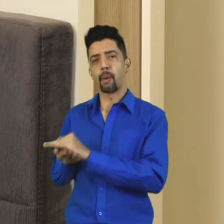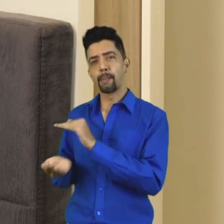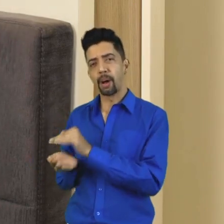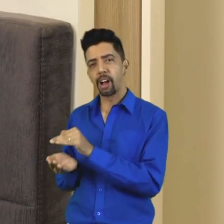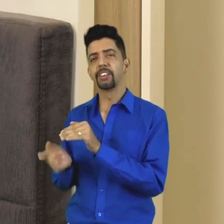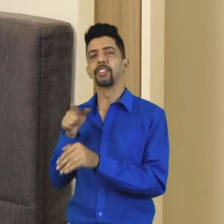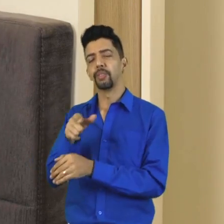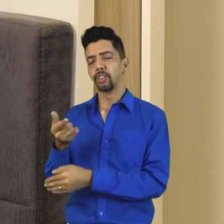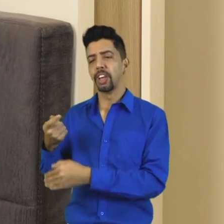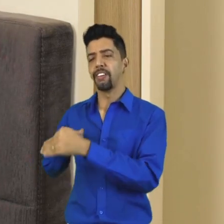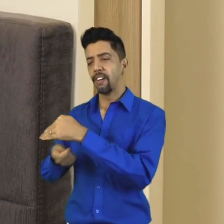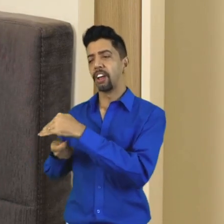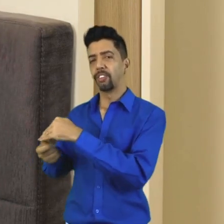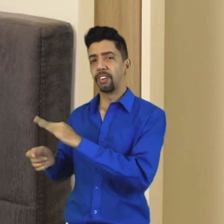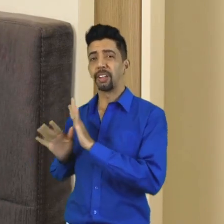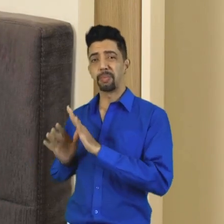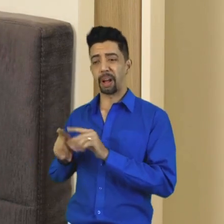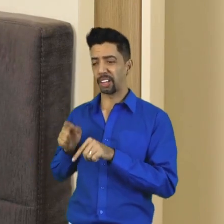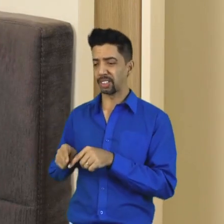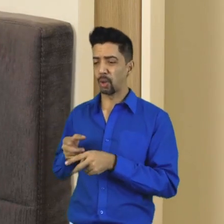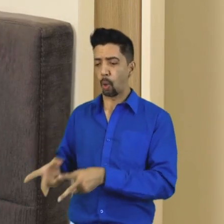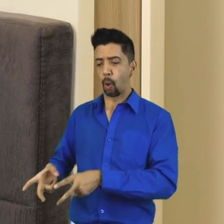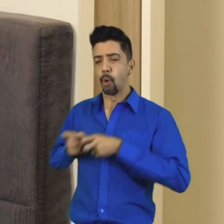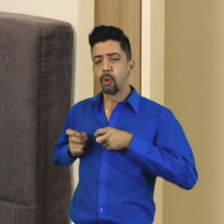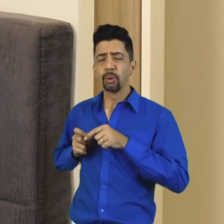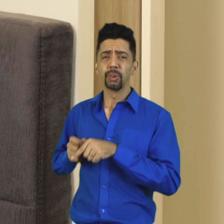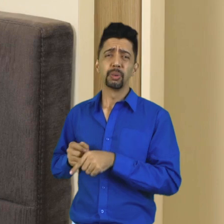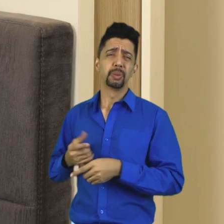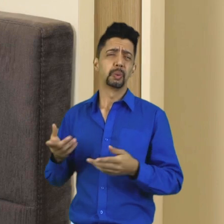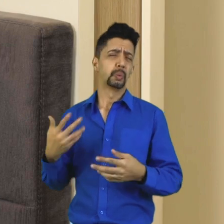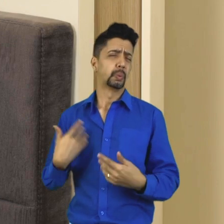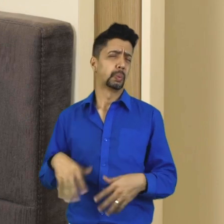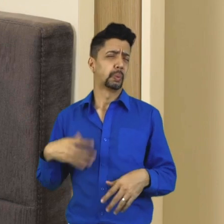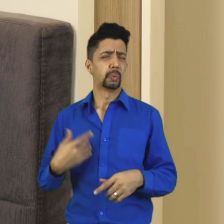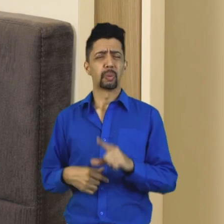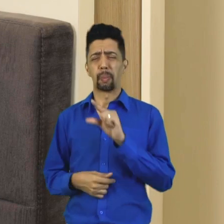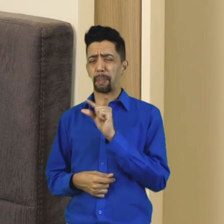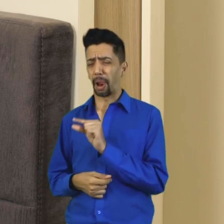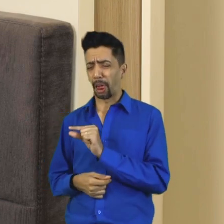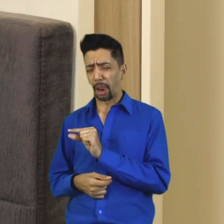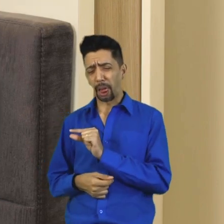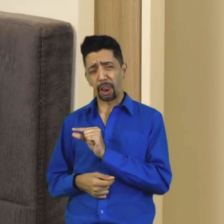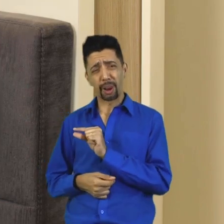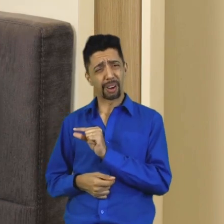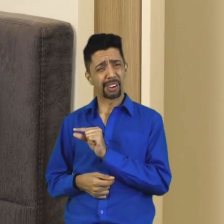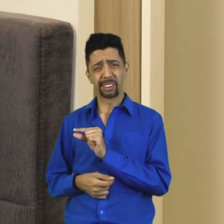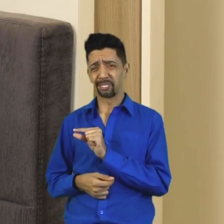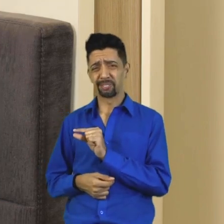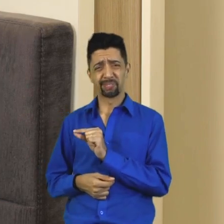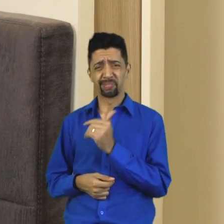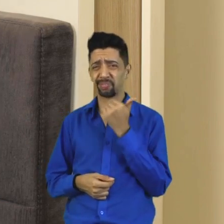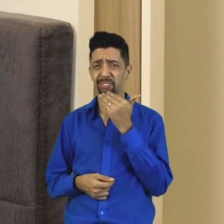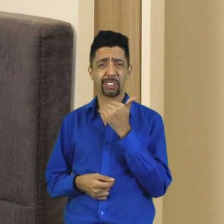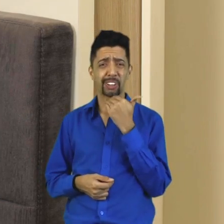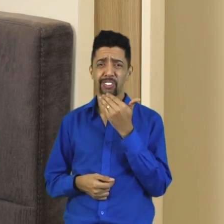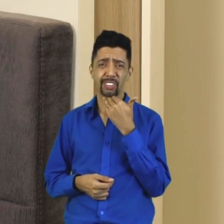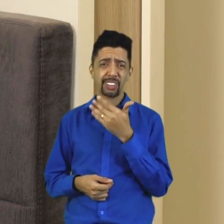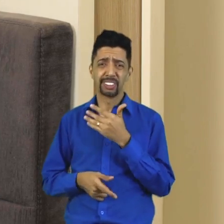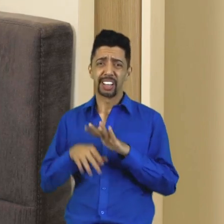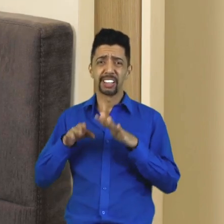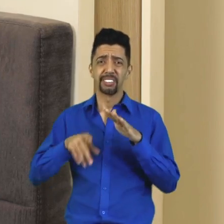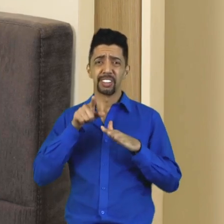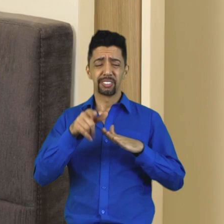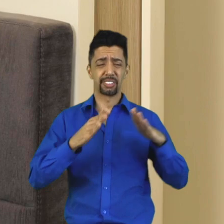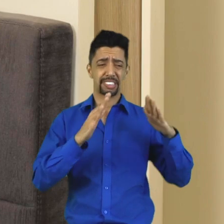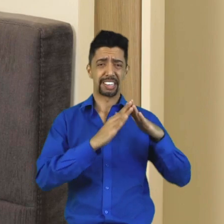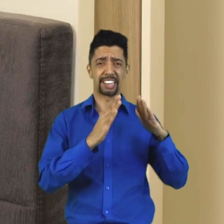Tá bom, mas aqueles investimentos não pagam 10, 20% da perda inflacionária que você tem na